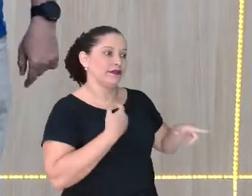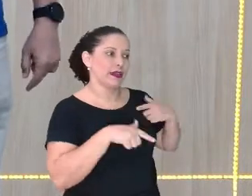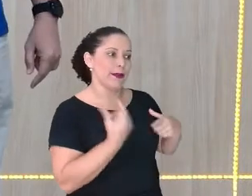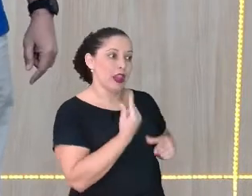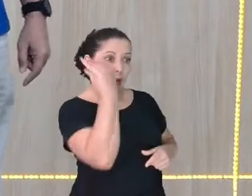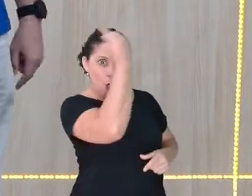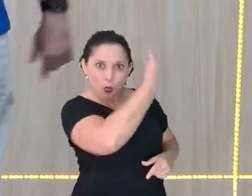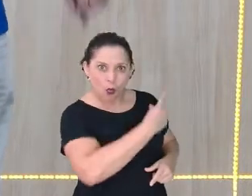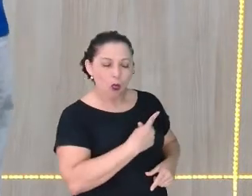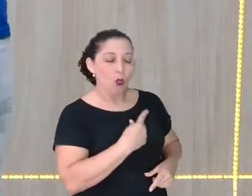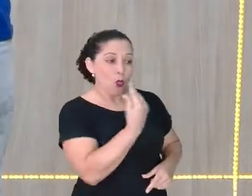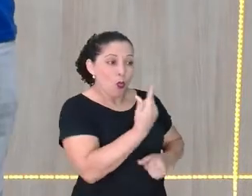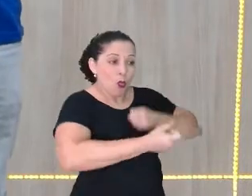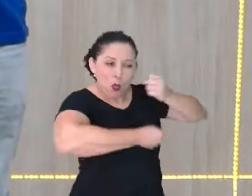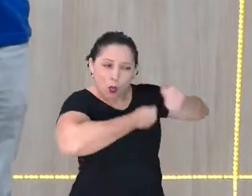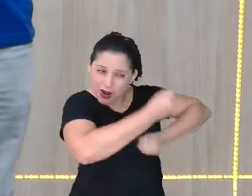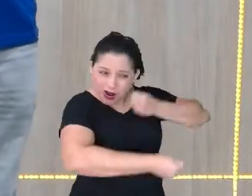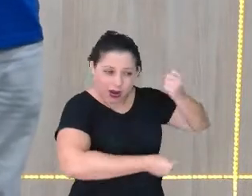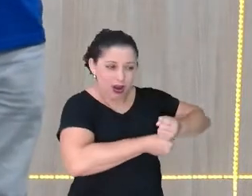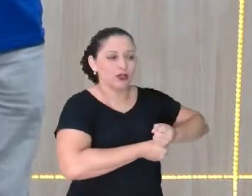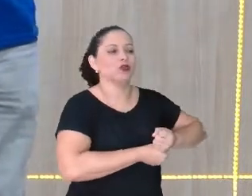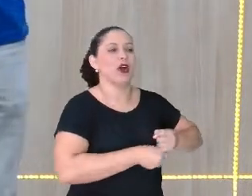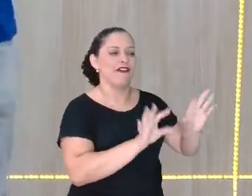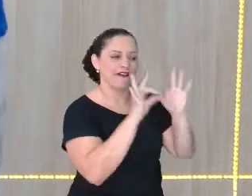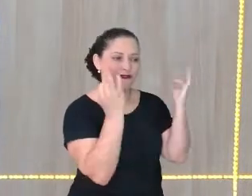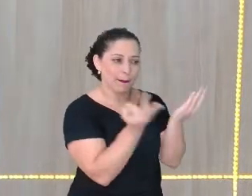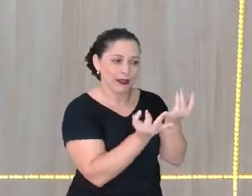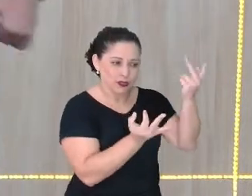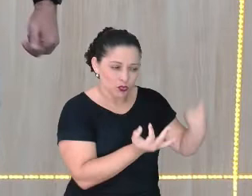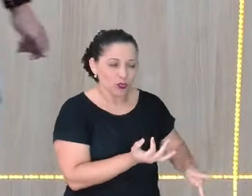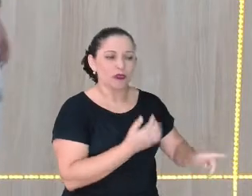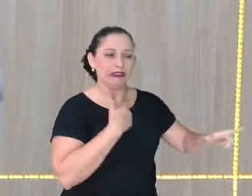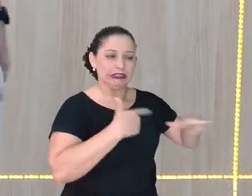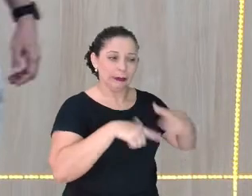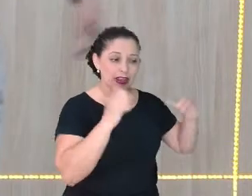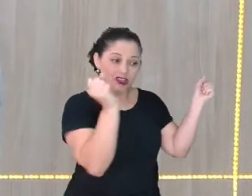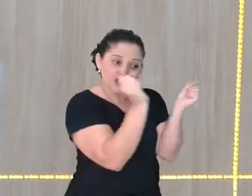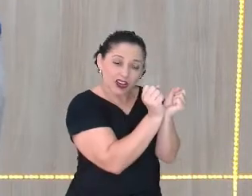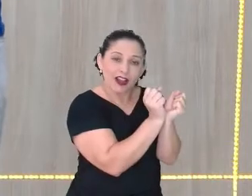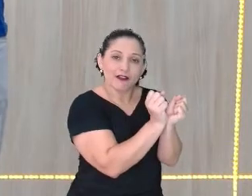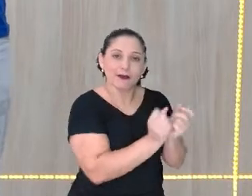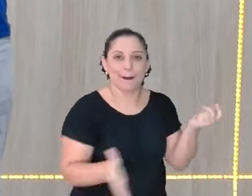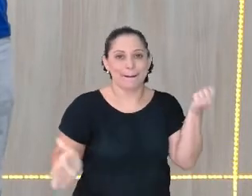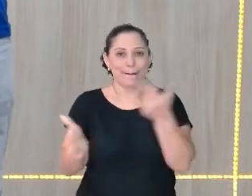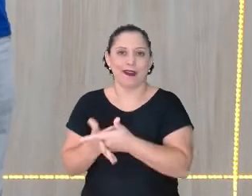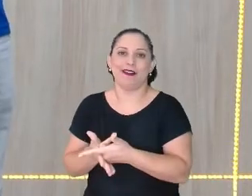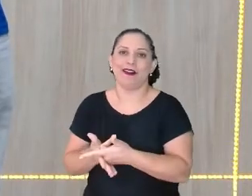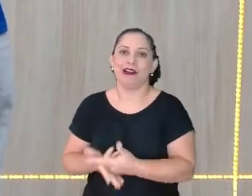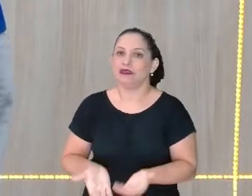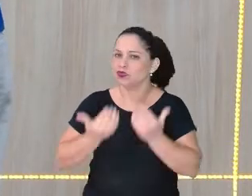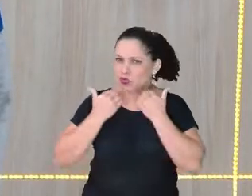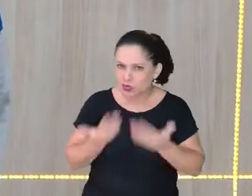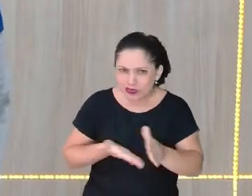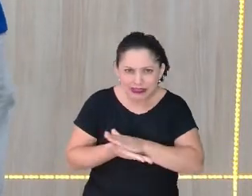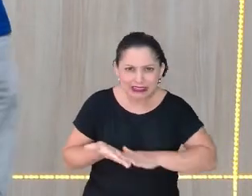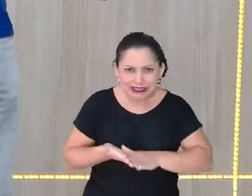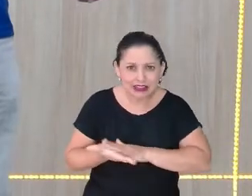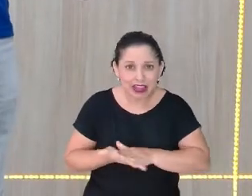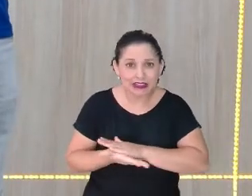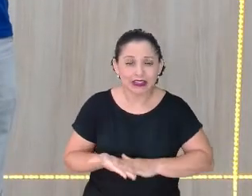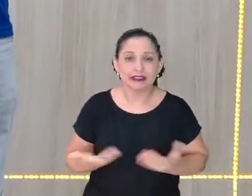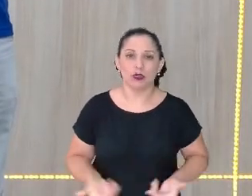dívida. Podia ser a mulher, os filhos, todo mundo trabalhando para poder pagar a dívida. Se eu não conseguisse, ele ia então para o